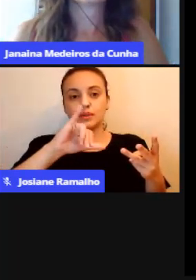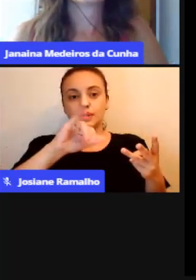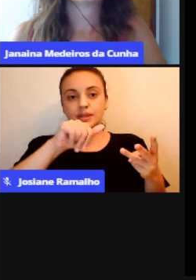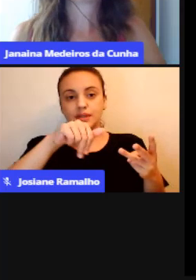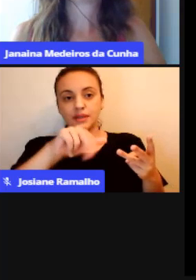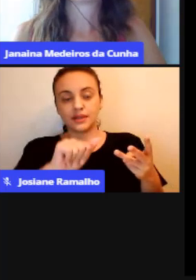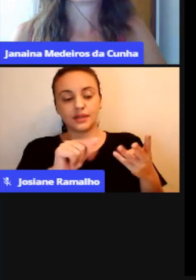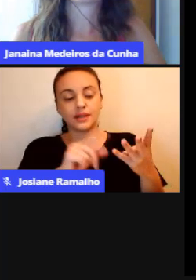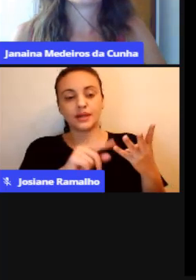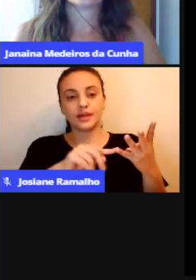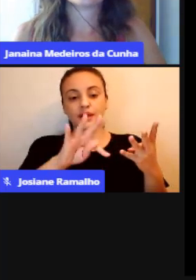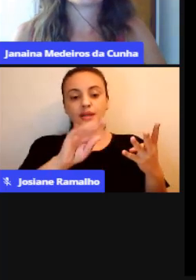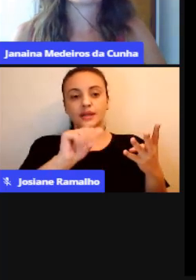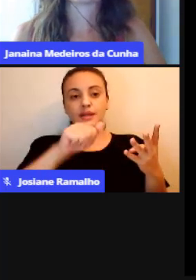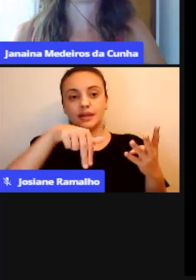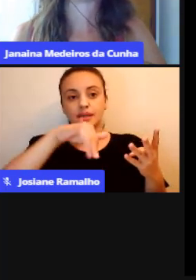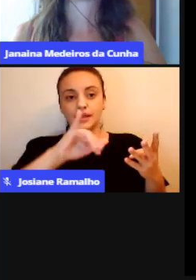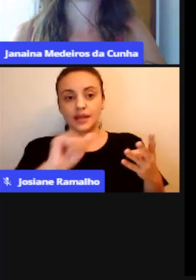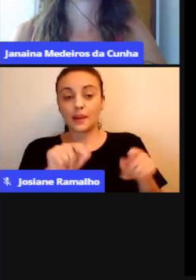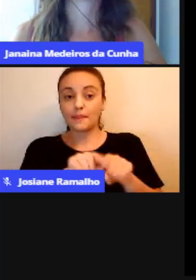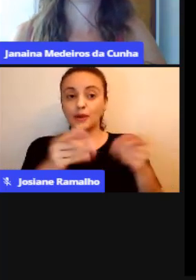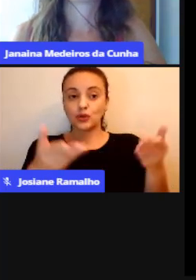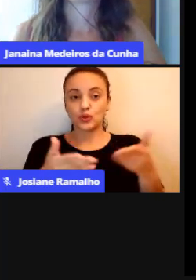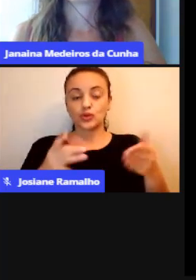e a Laurinda com vocês.